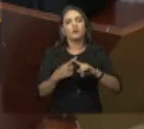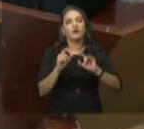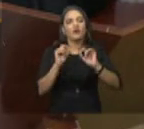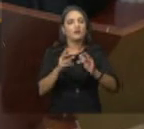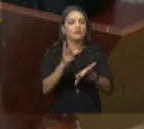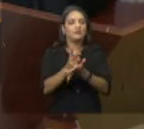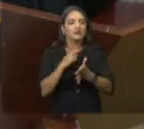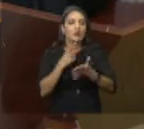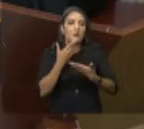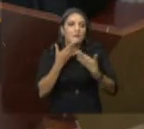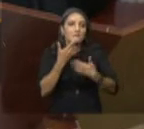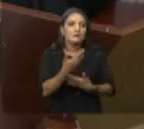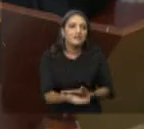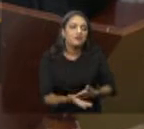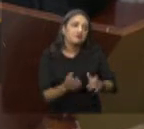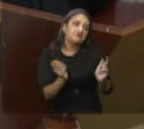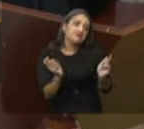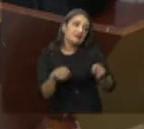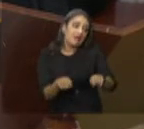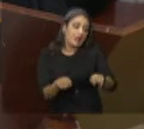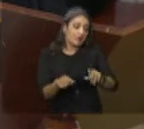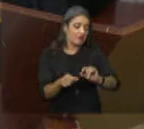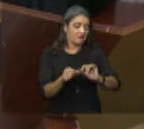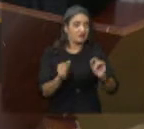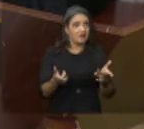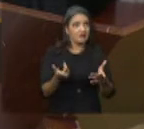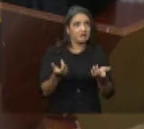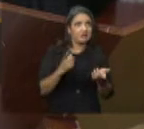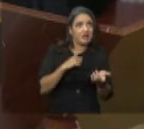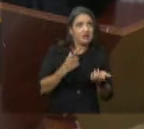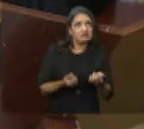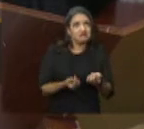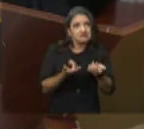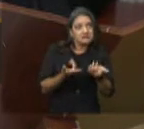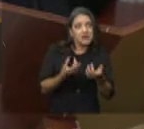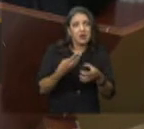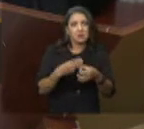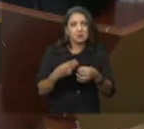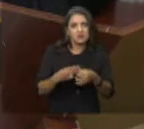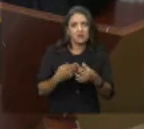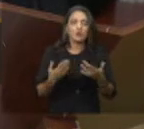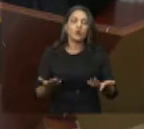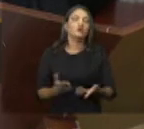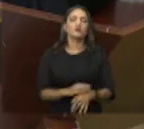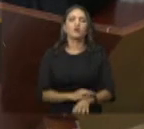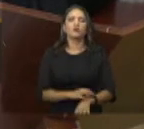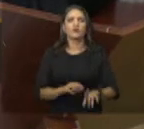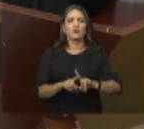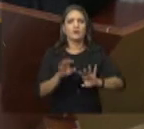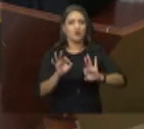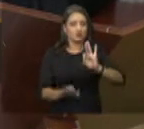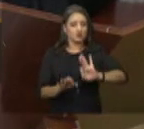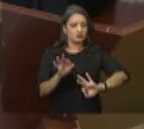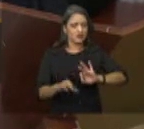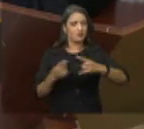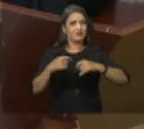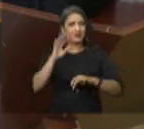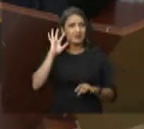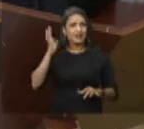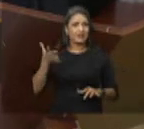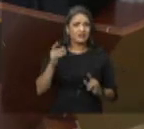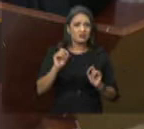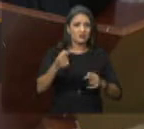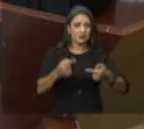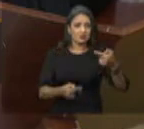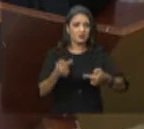da reserva do possível além de ser permitido ao poder judiciário decidir pela implementação de tal